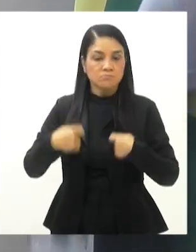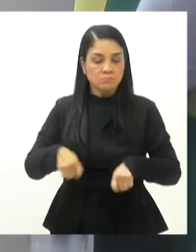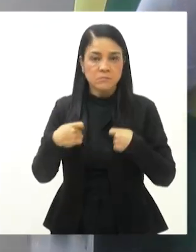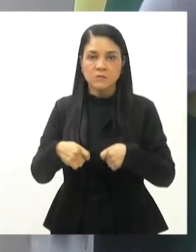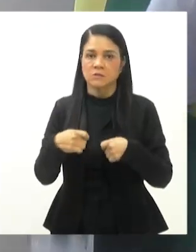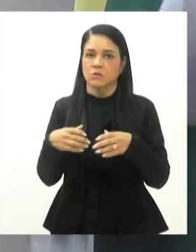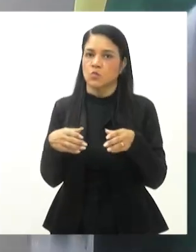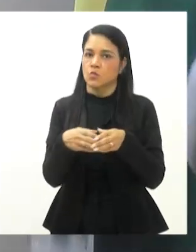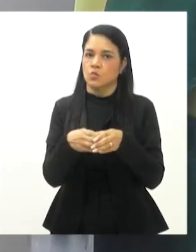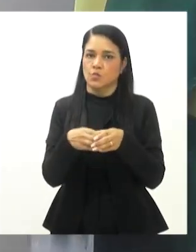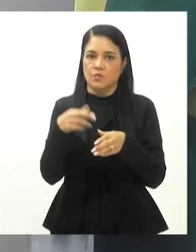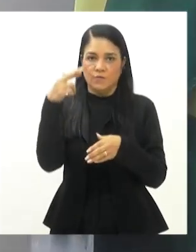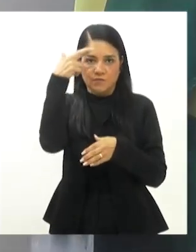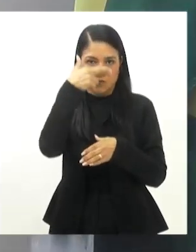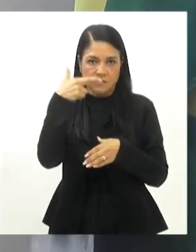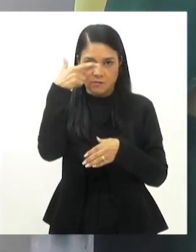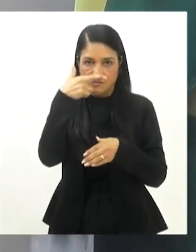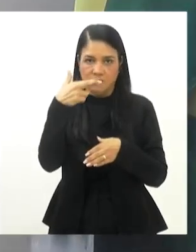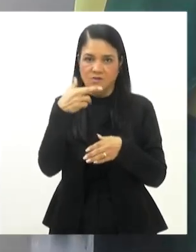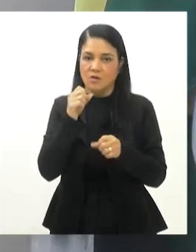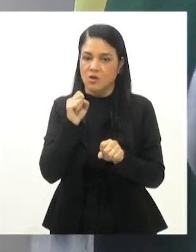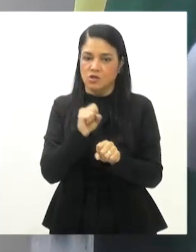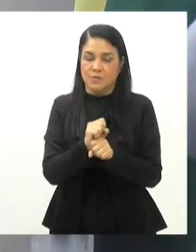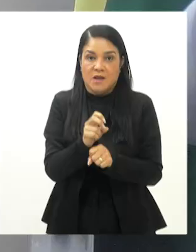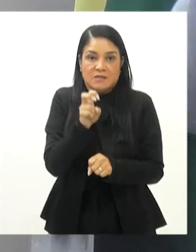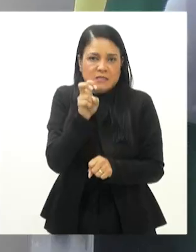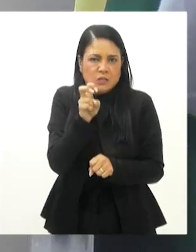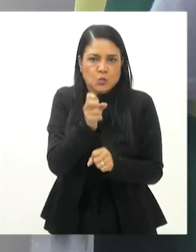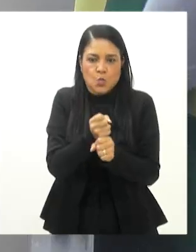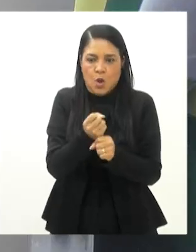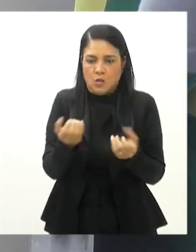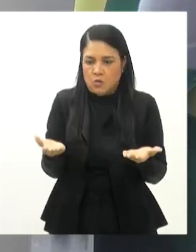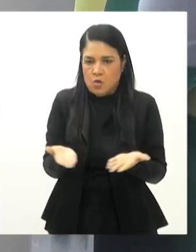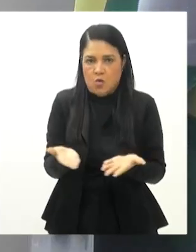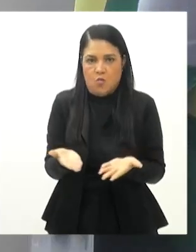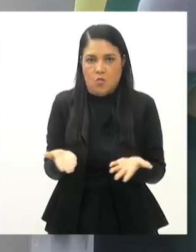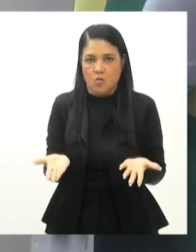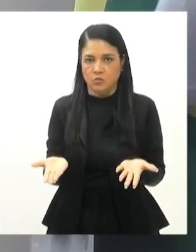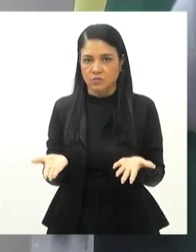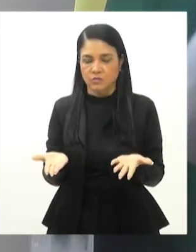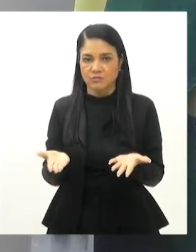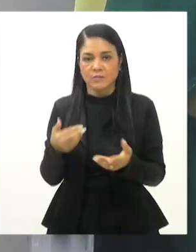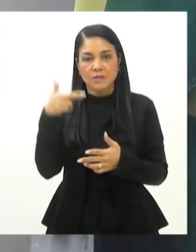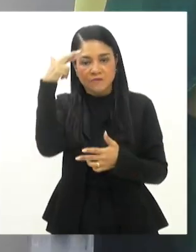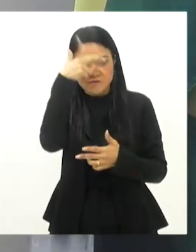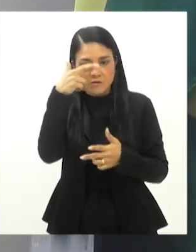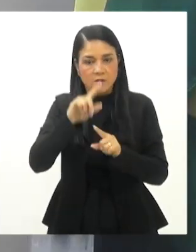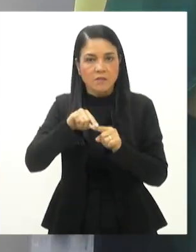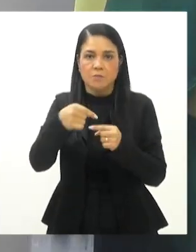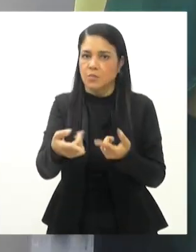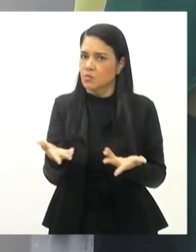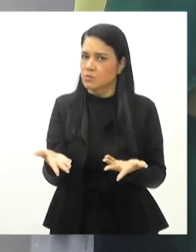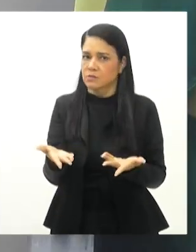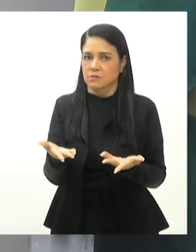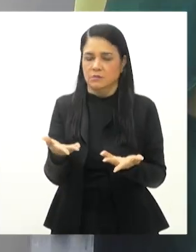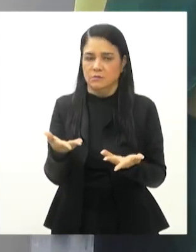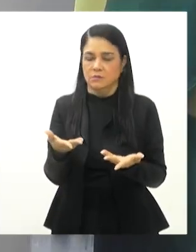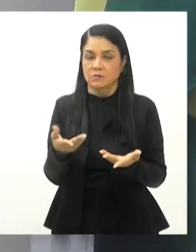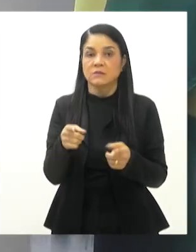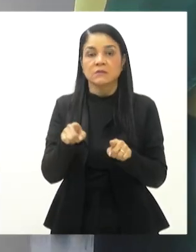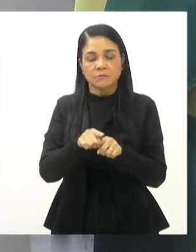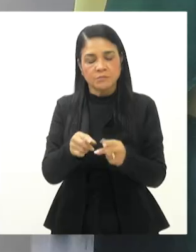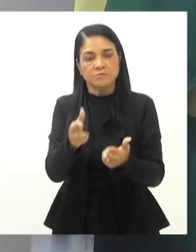esperar 5 anos, como estamos fazendo agora, praticamente, para fiscalizar depois esse recurso e